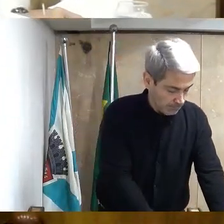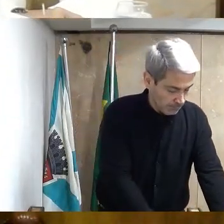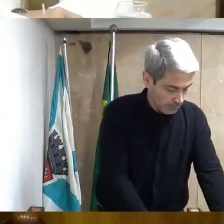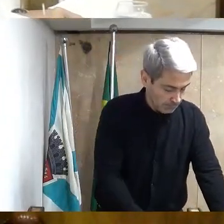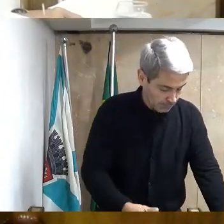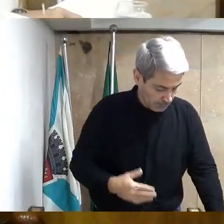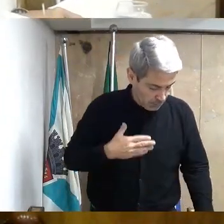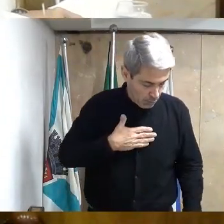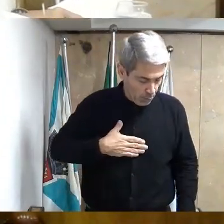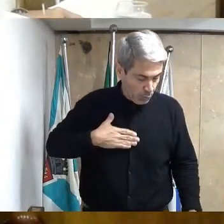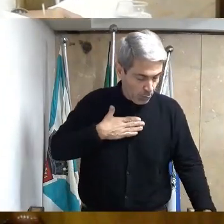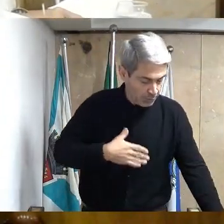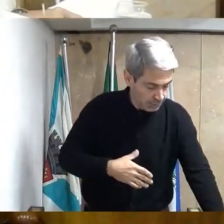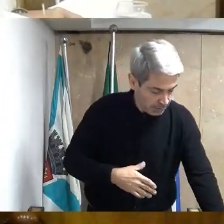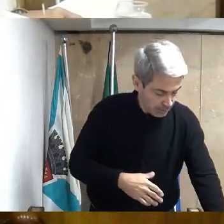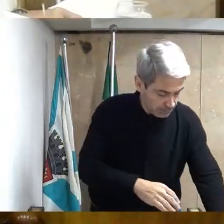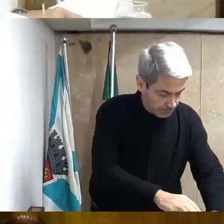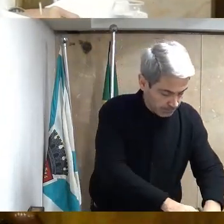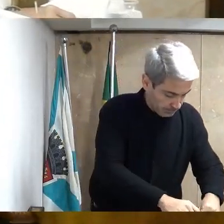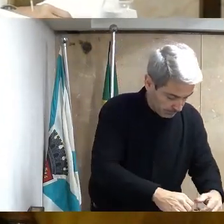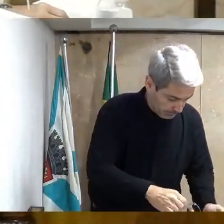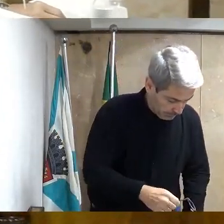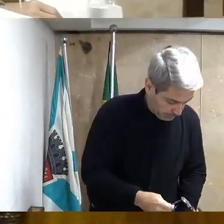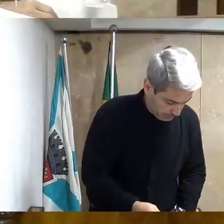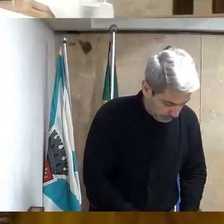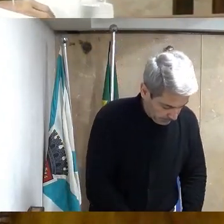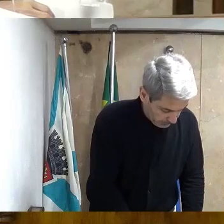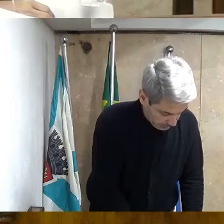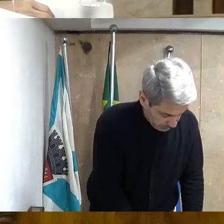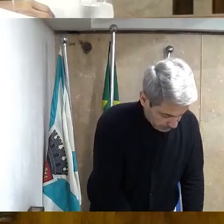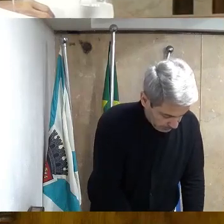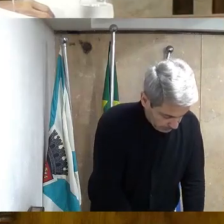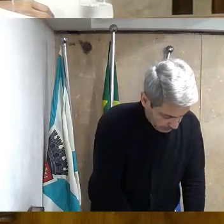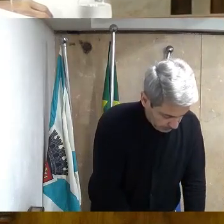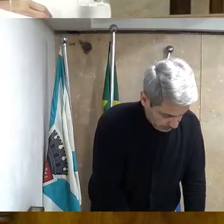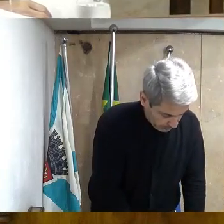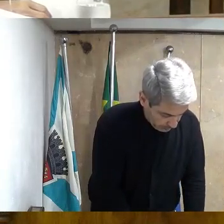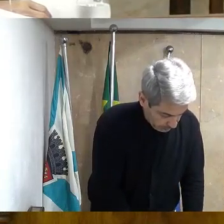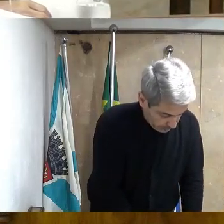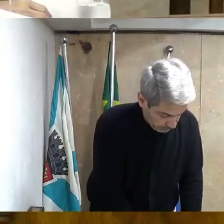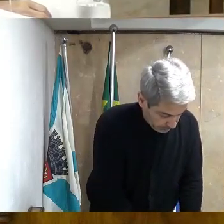Gostaria de convidar todos os vereadores que o Enzo ele tem